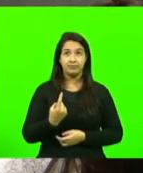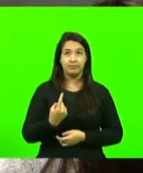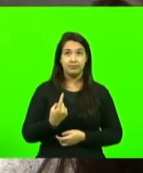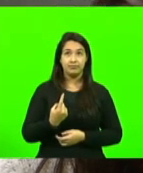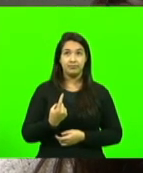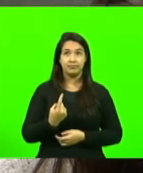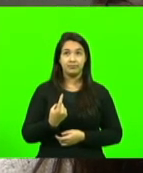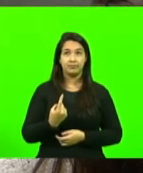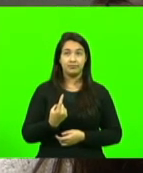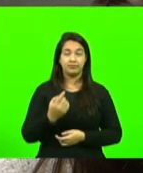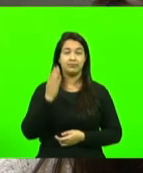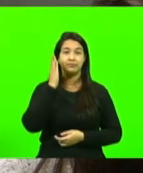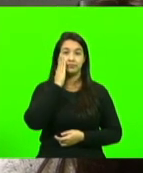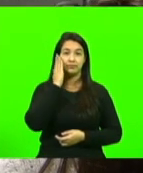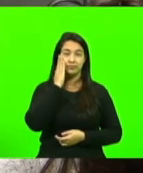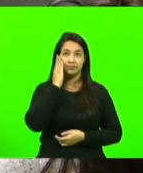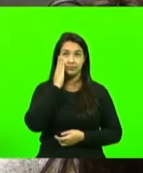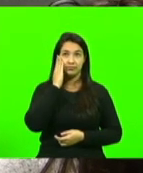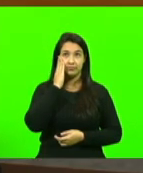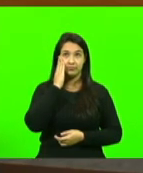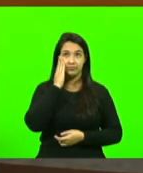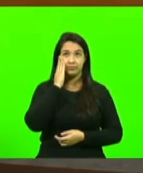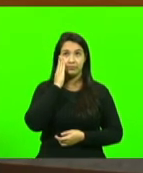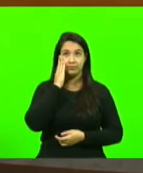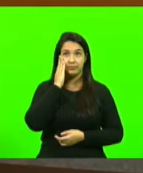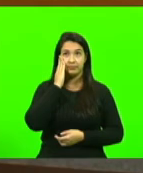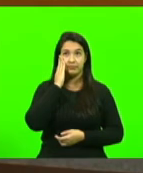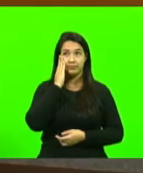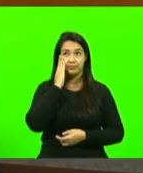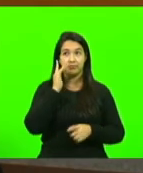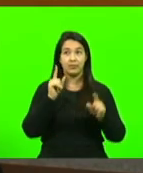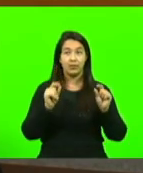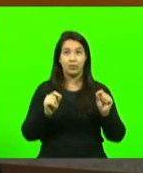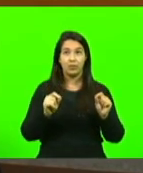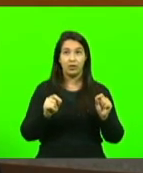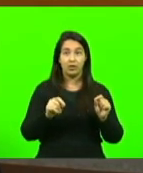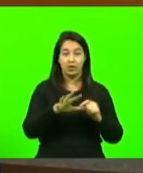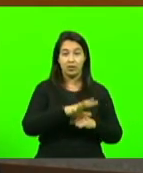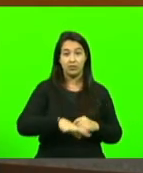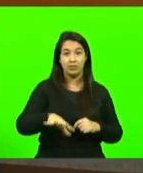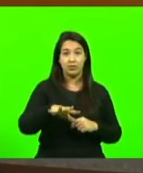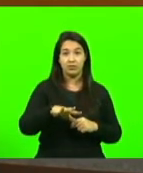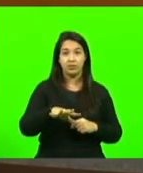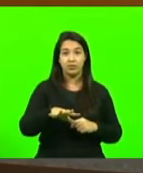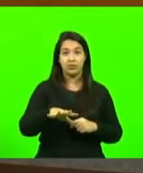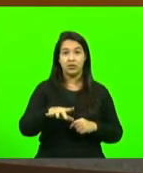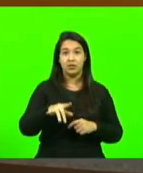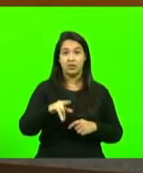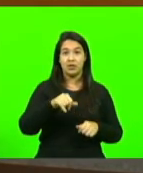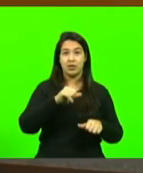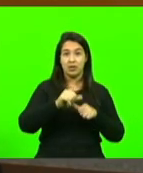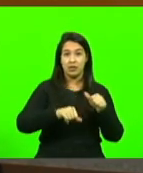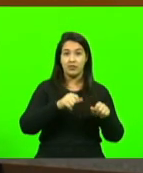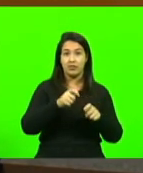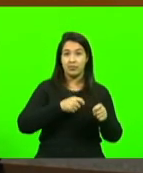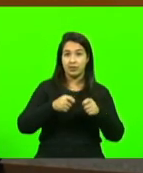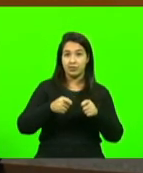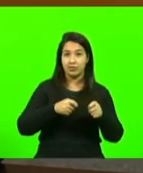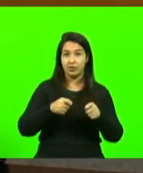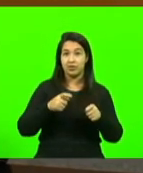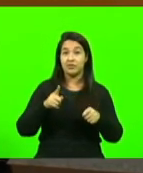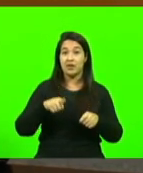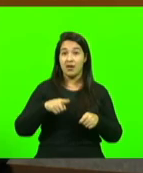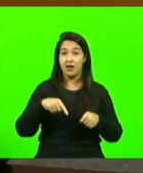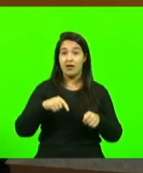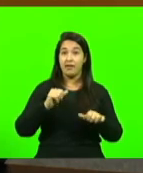nós sabemos que no contexto geral a reforma administrativa ela propõe mudanças